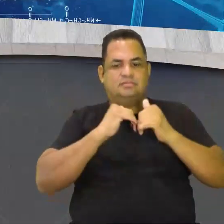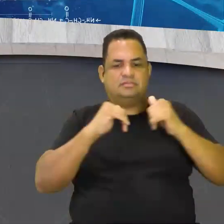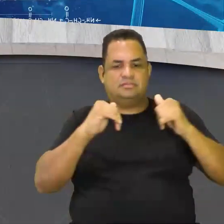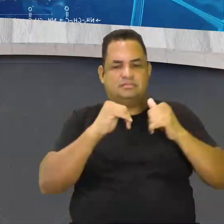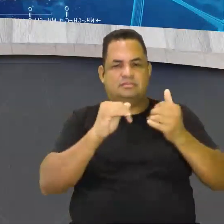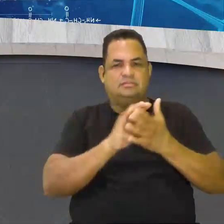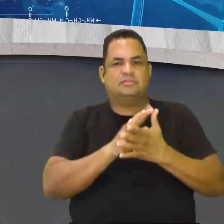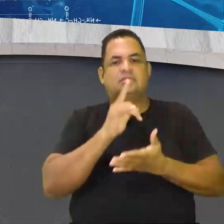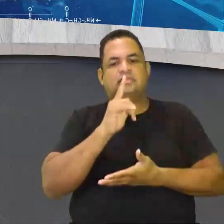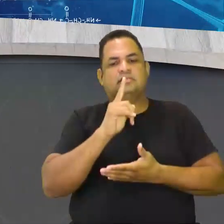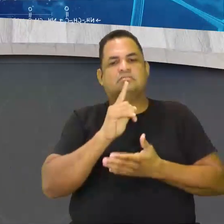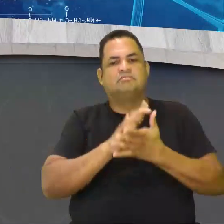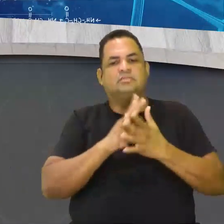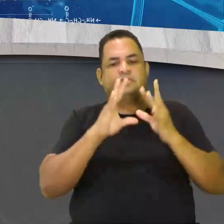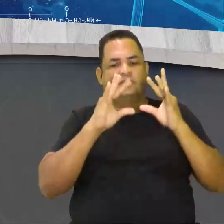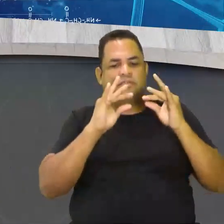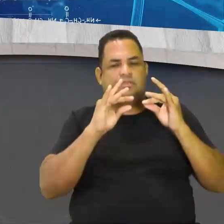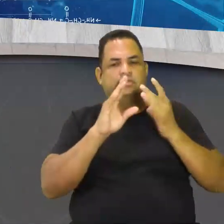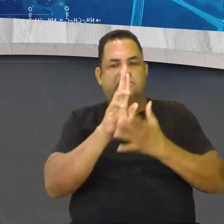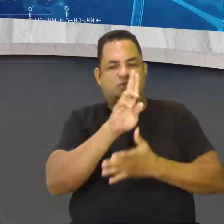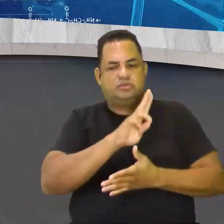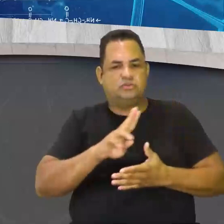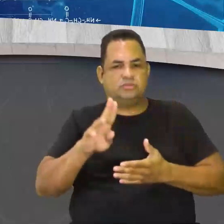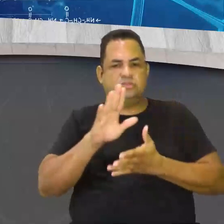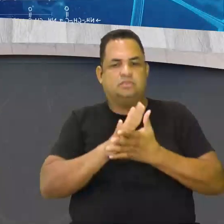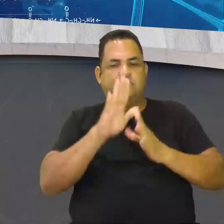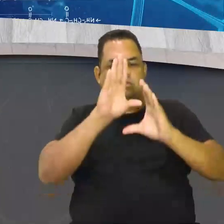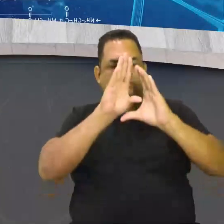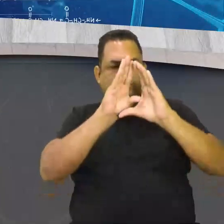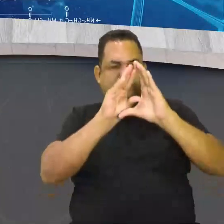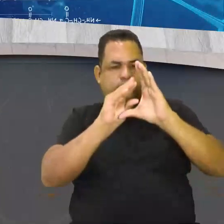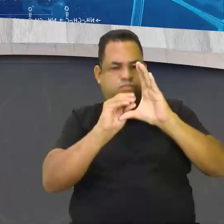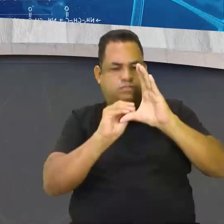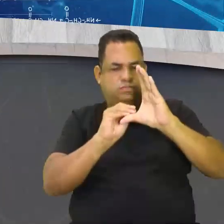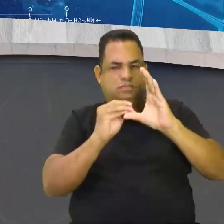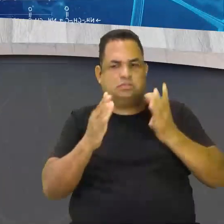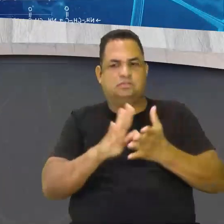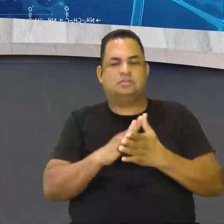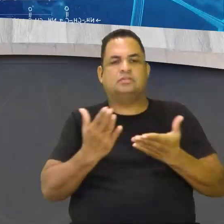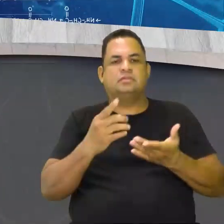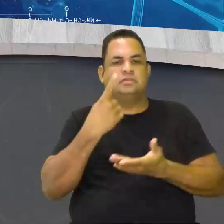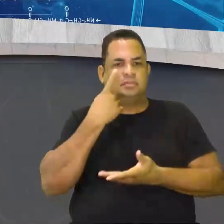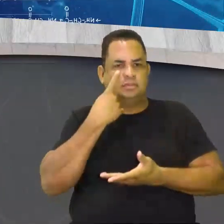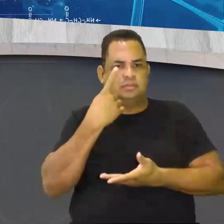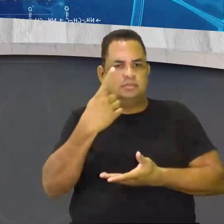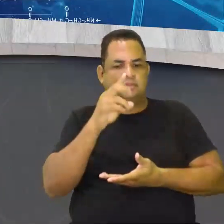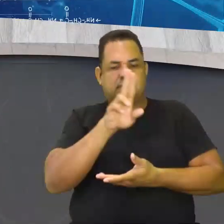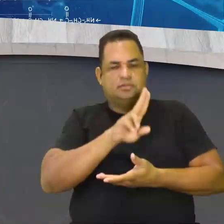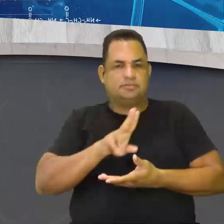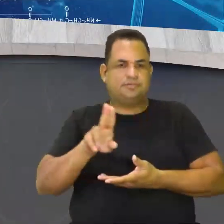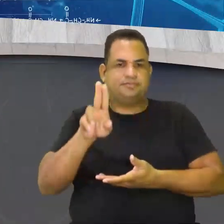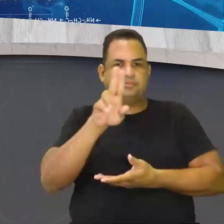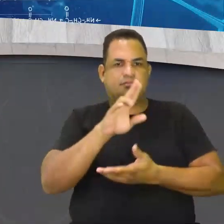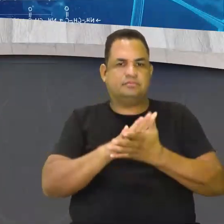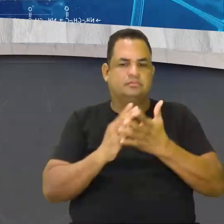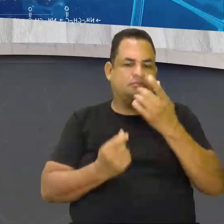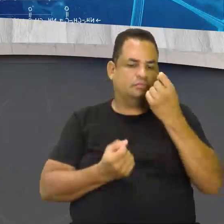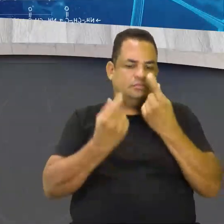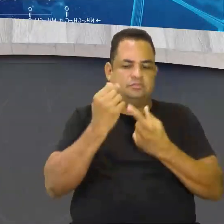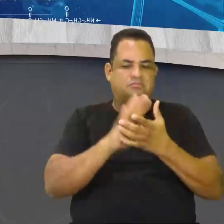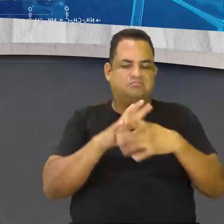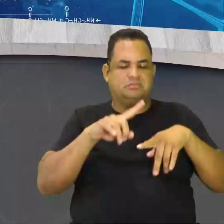de líquidos immiscíveis, depois por decantação, né, professor? Exatamente. Vocês viram lá que foram utilizados alguns